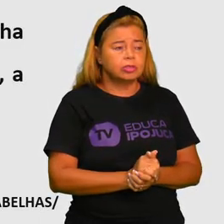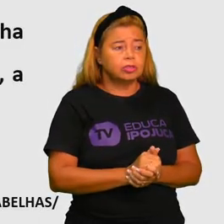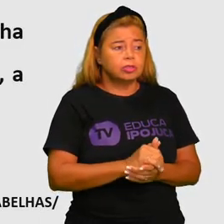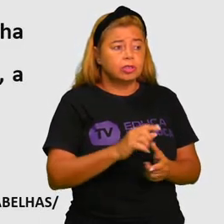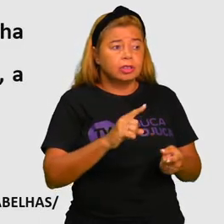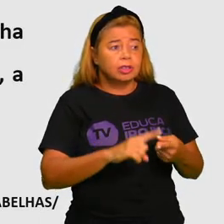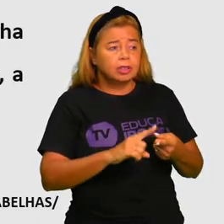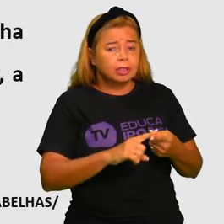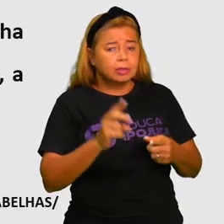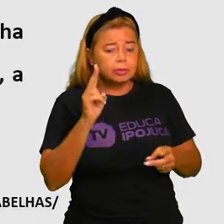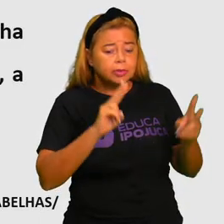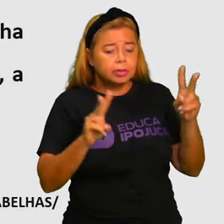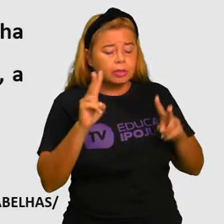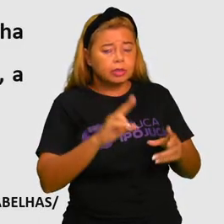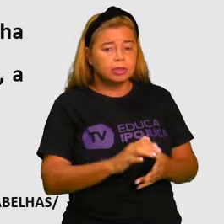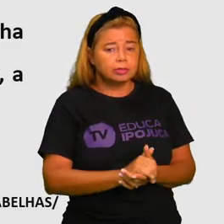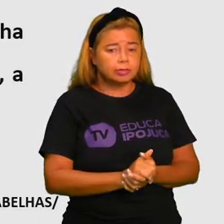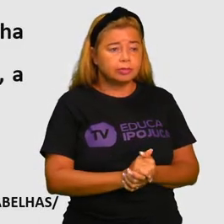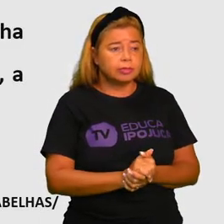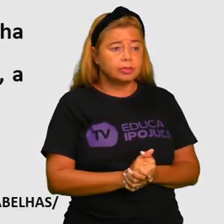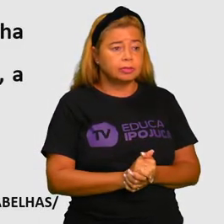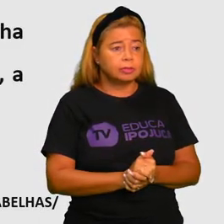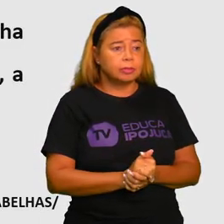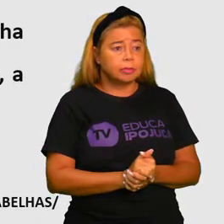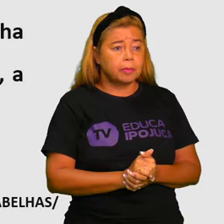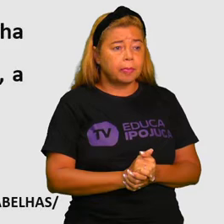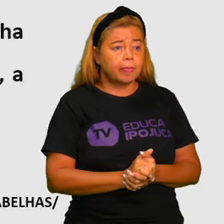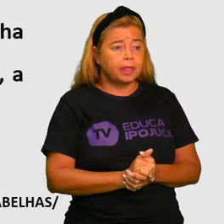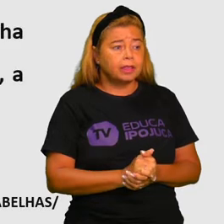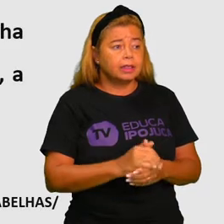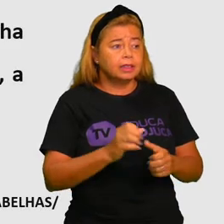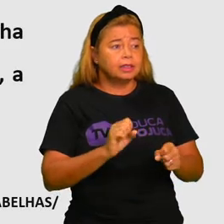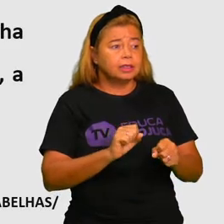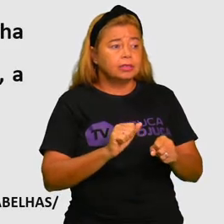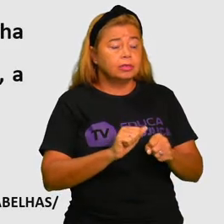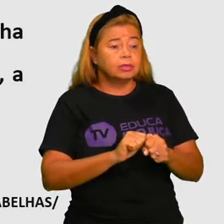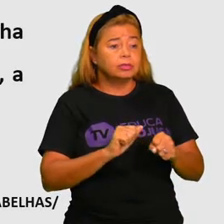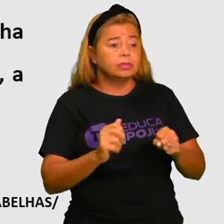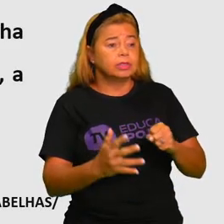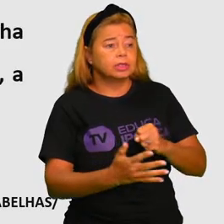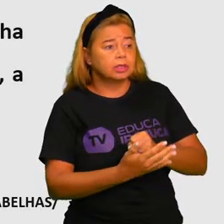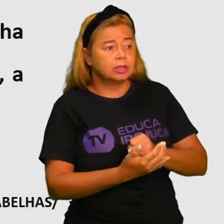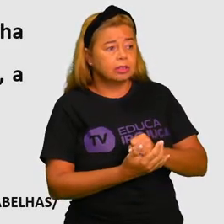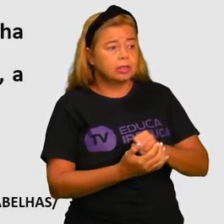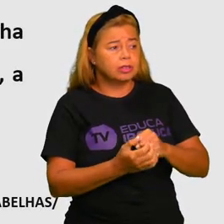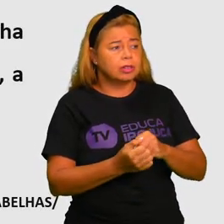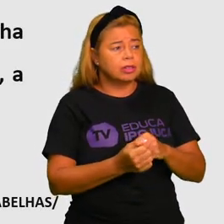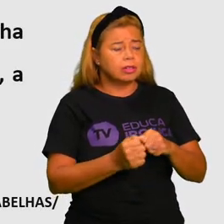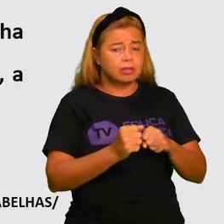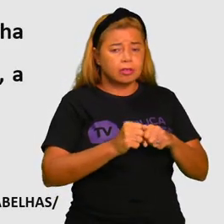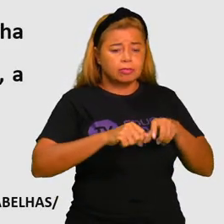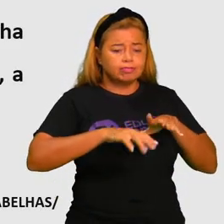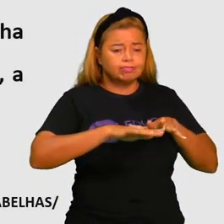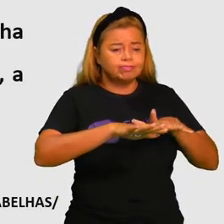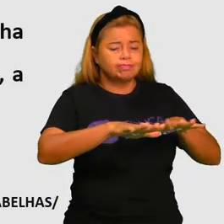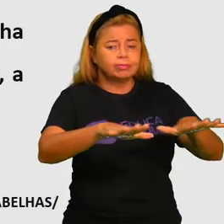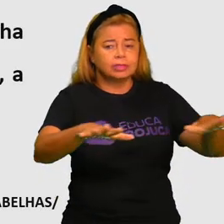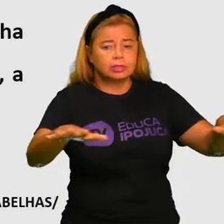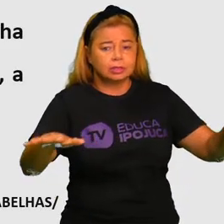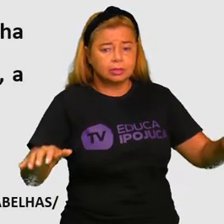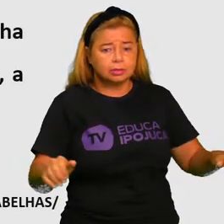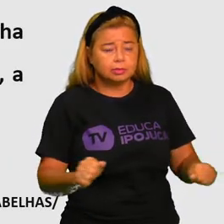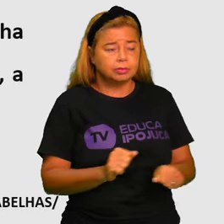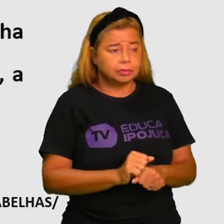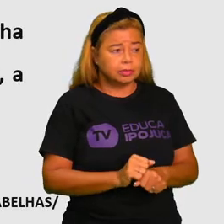novo tipo de coronavírus os ar sarkov dois mudou a rotina de todo mundo enquanto